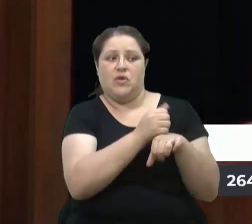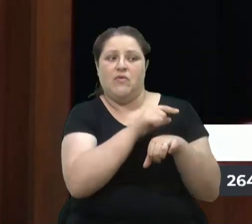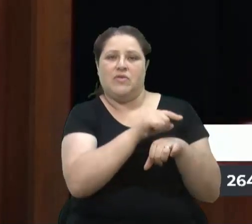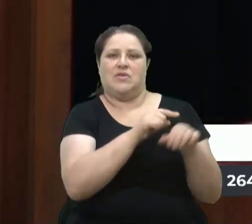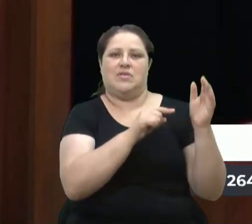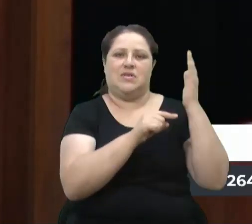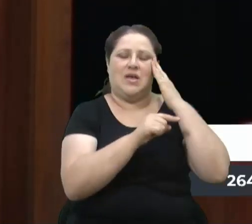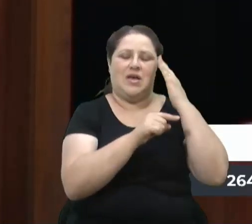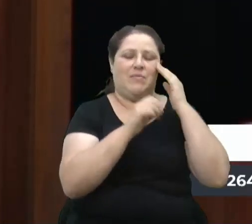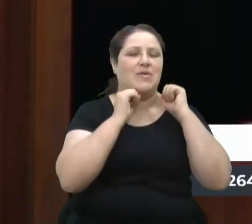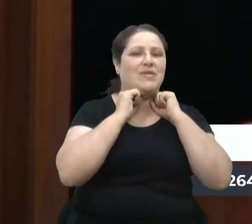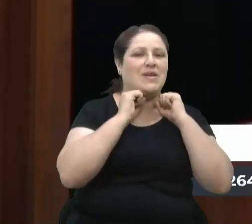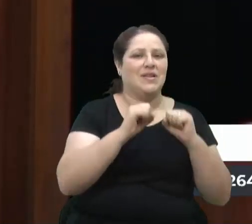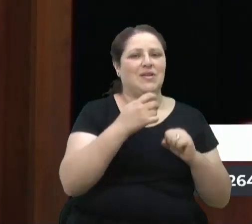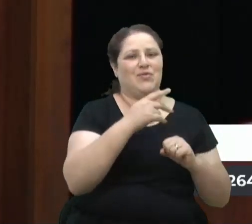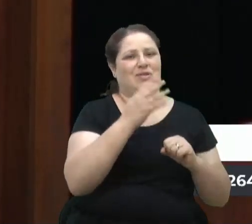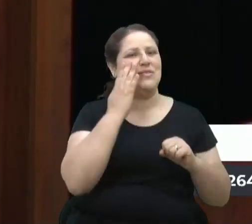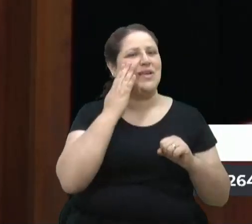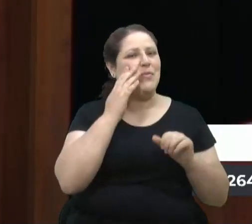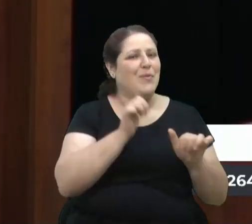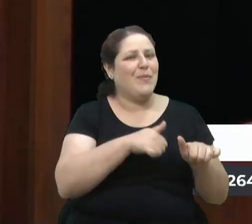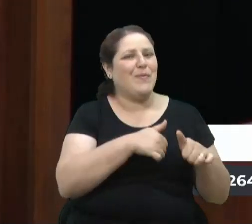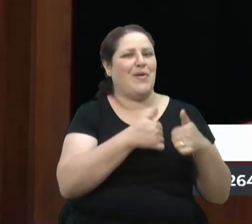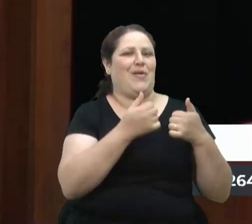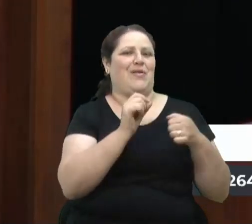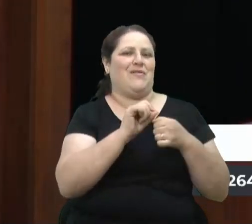feito é a secretaria.